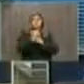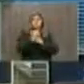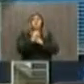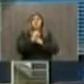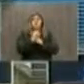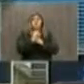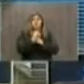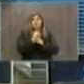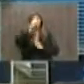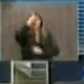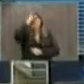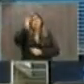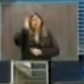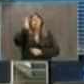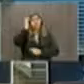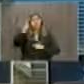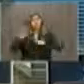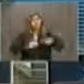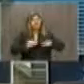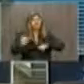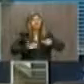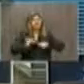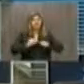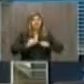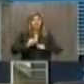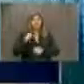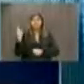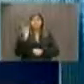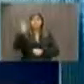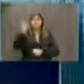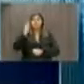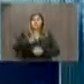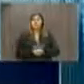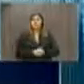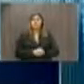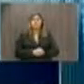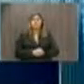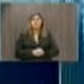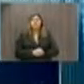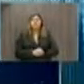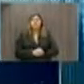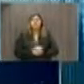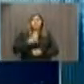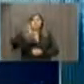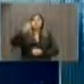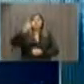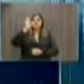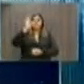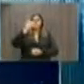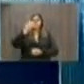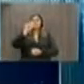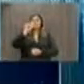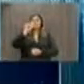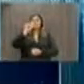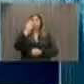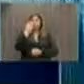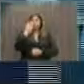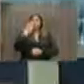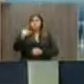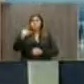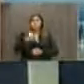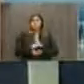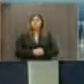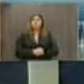valorização do assistente social será prioridade na nossa gestão. Bem, a candidata Estela Bezerra tem um minuto e meio para a resposta.